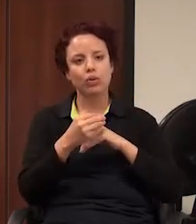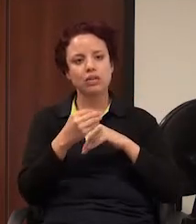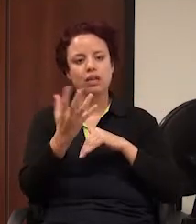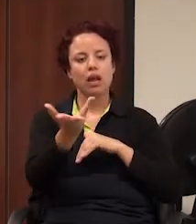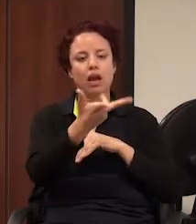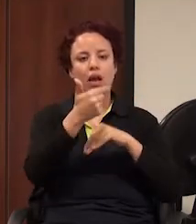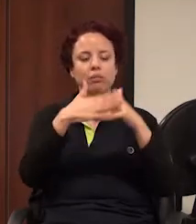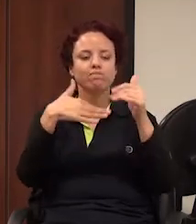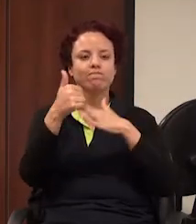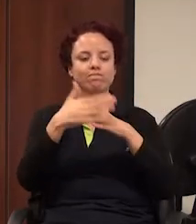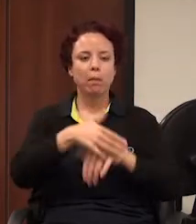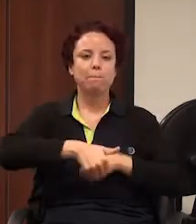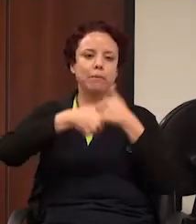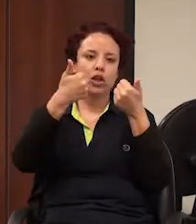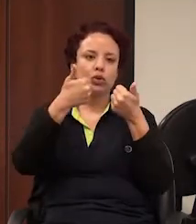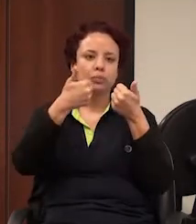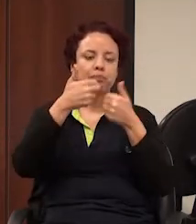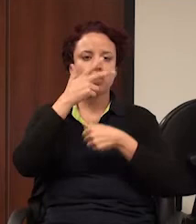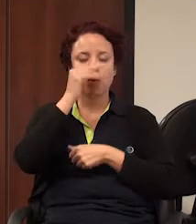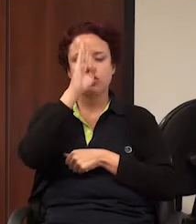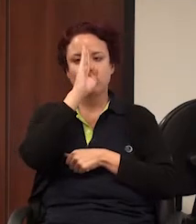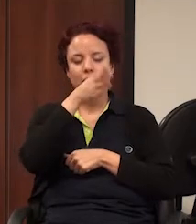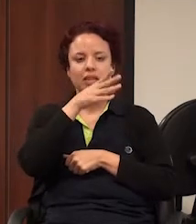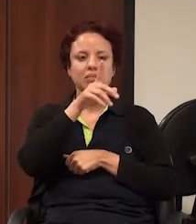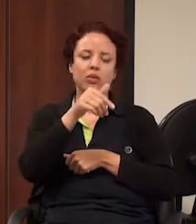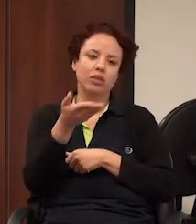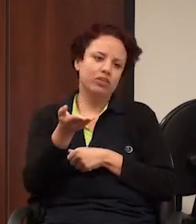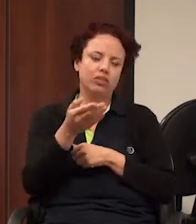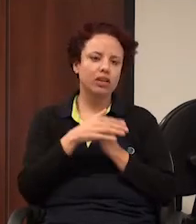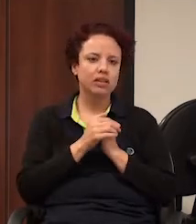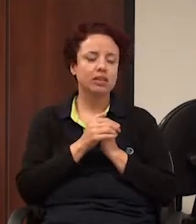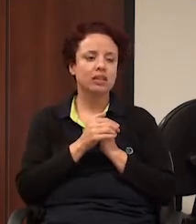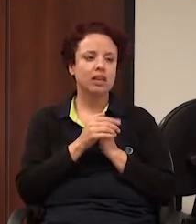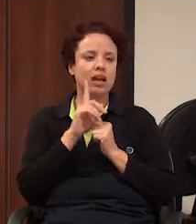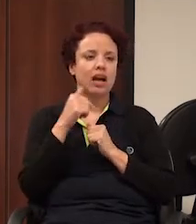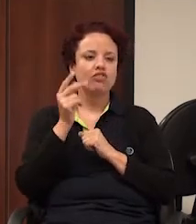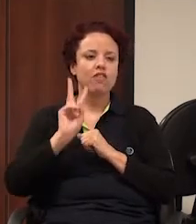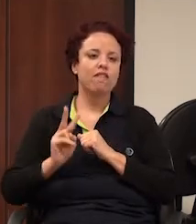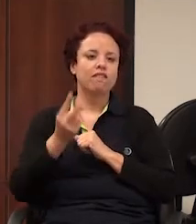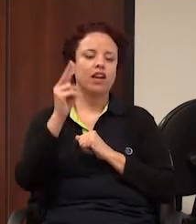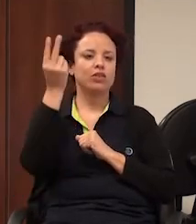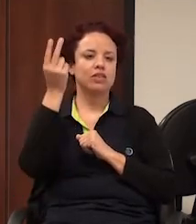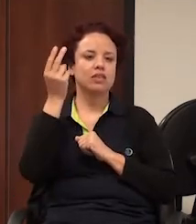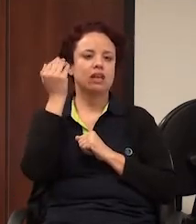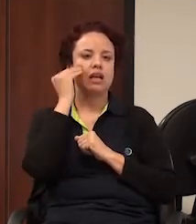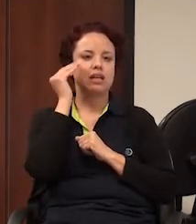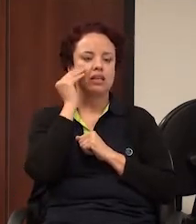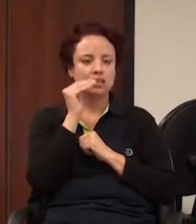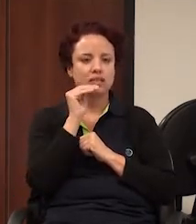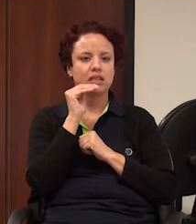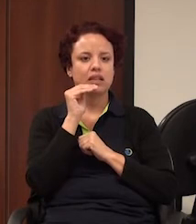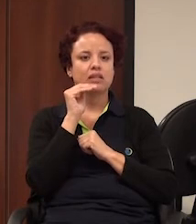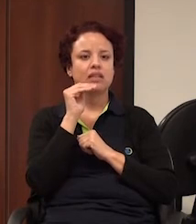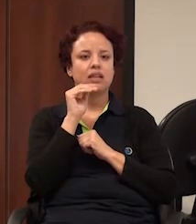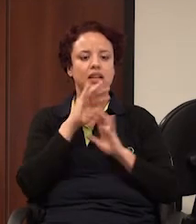eficientes, mais eficazes. E eu acho que principalmente essa coisa, né, da gente valorizar, da gente entender, da gente ser